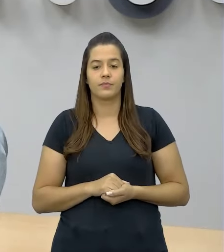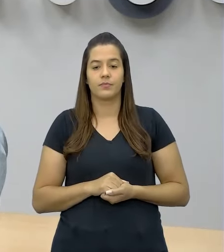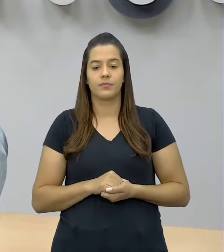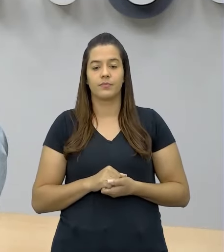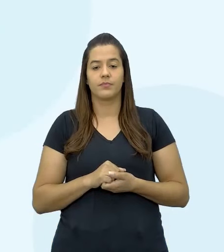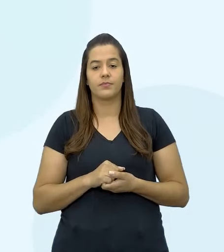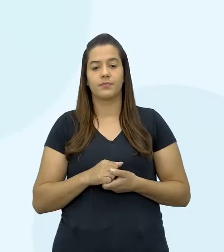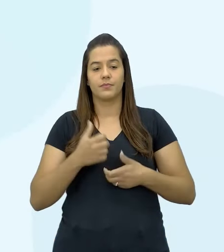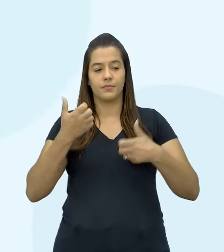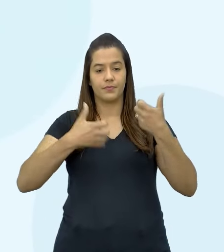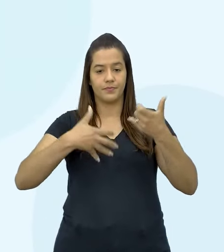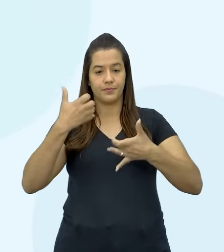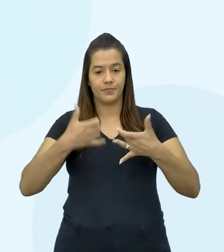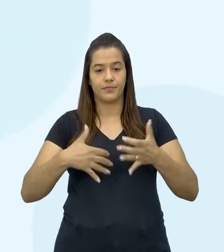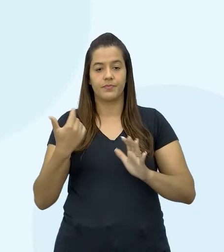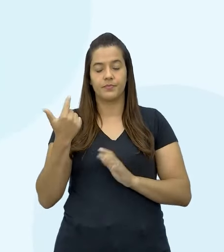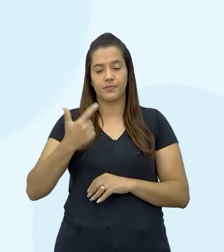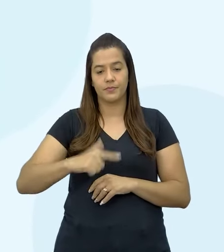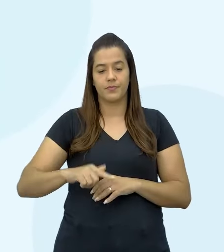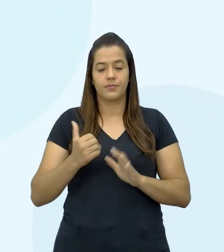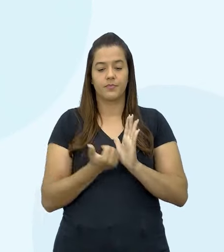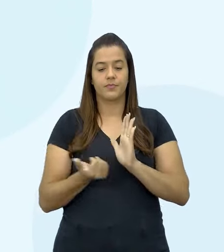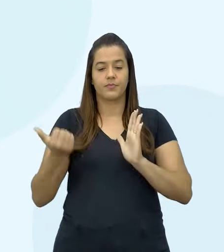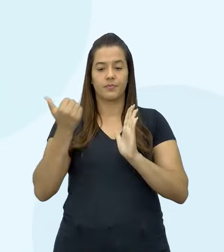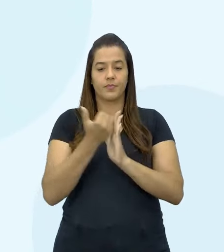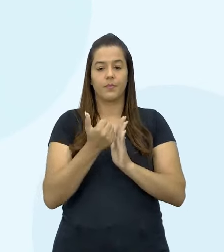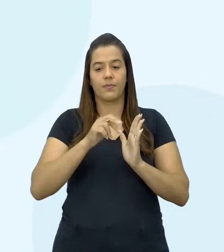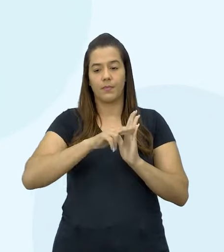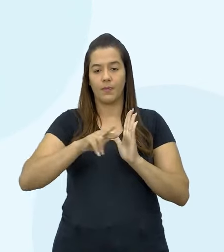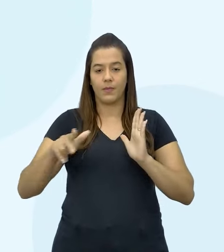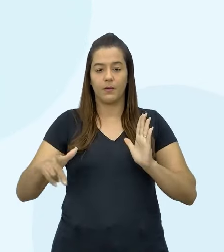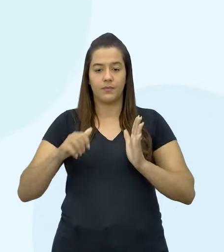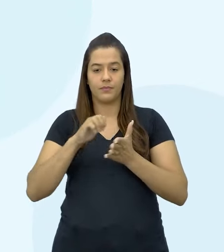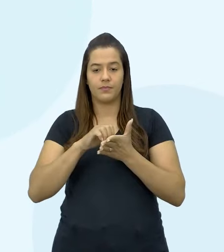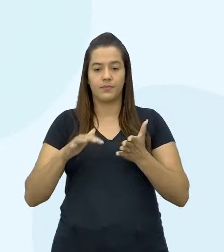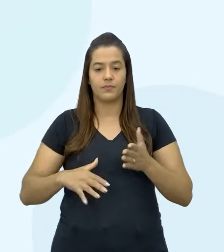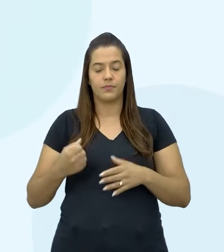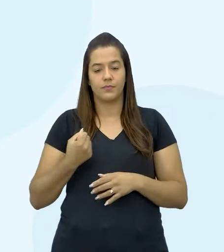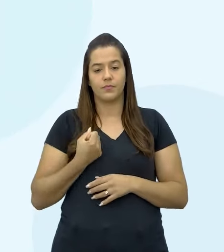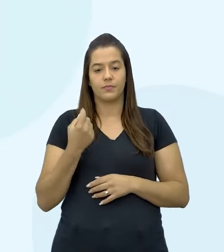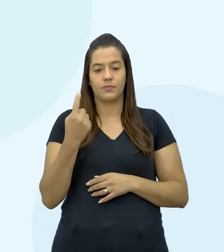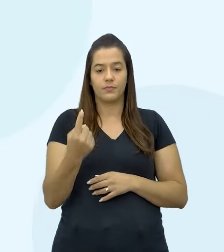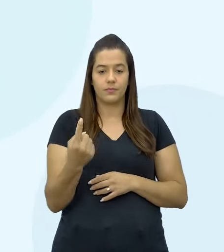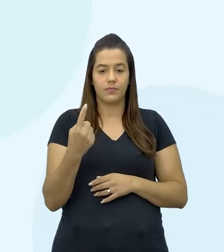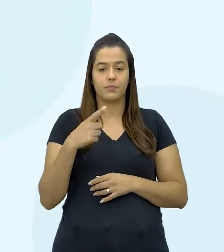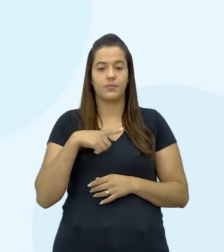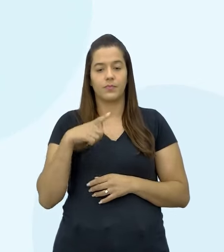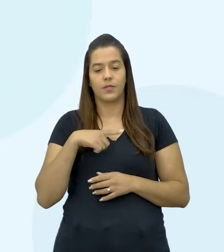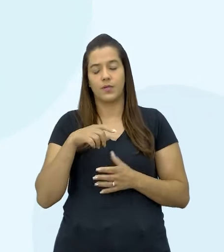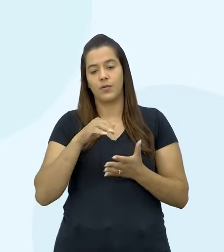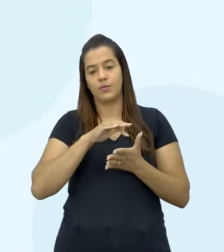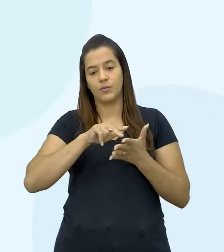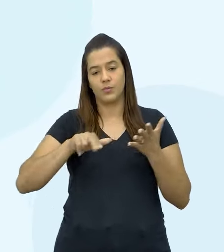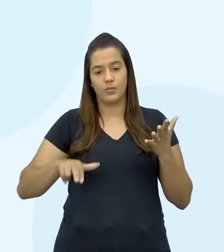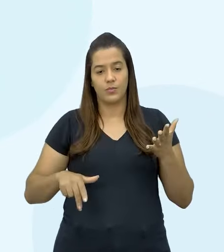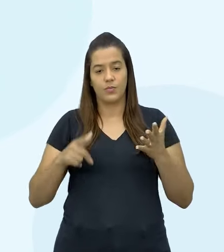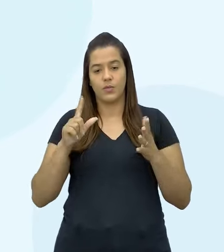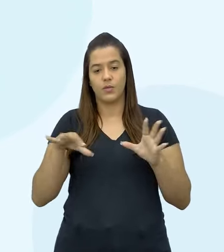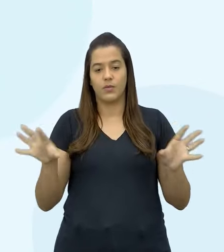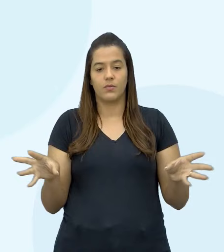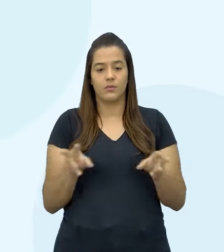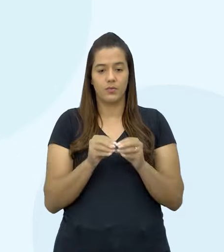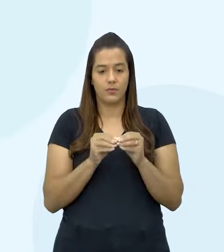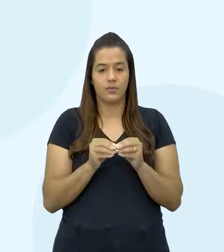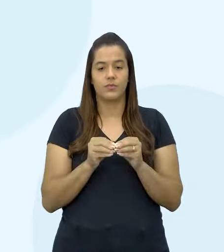integrador e mais especificamente então das atividades 1 da unidade curricular 1, que é um resumo